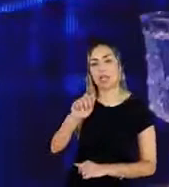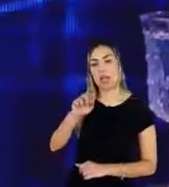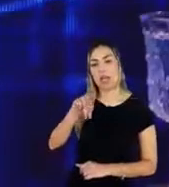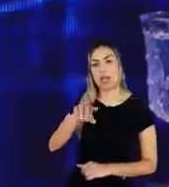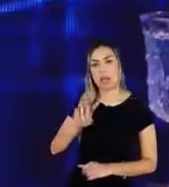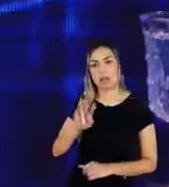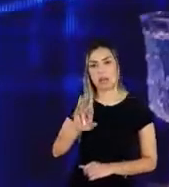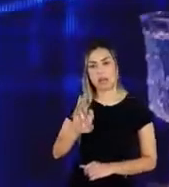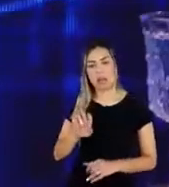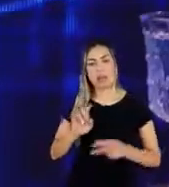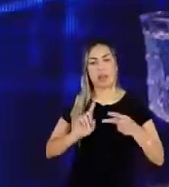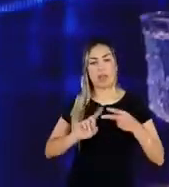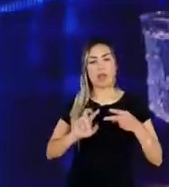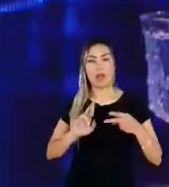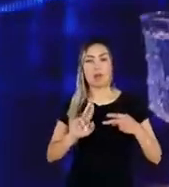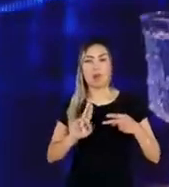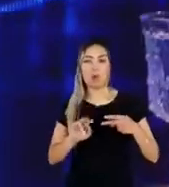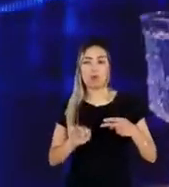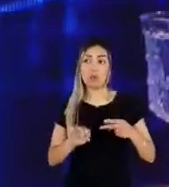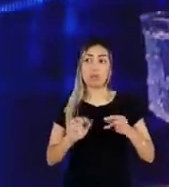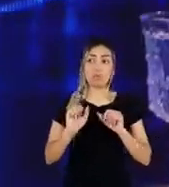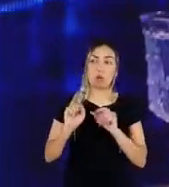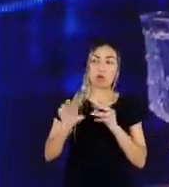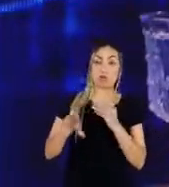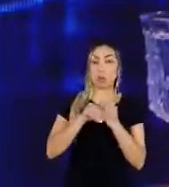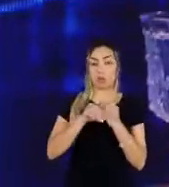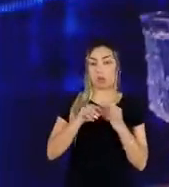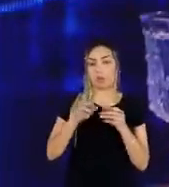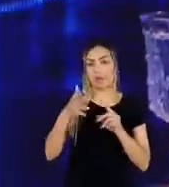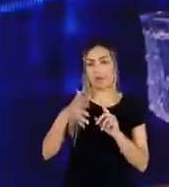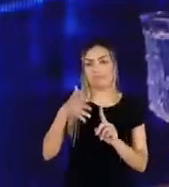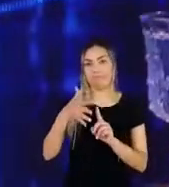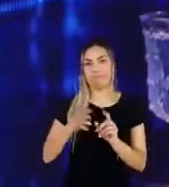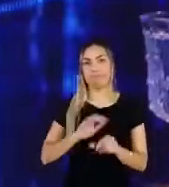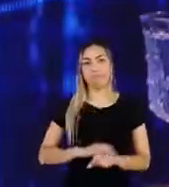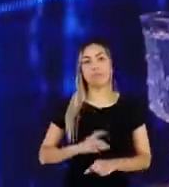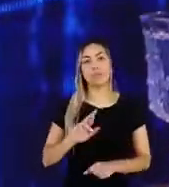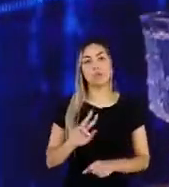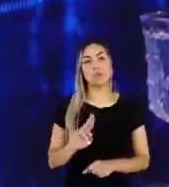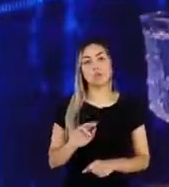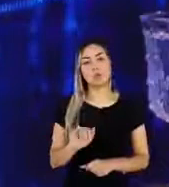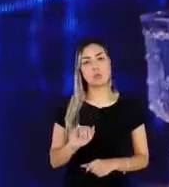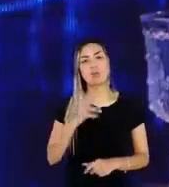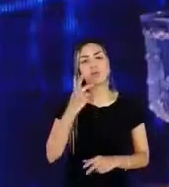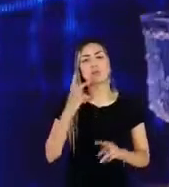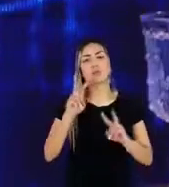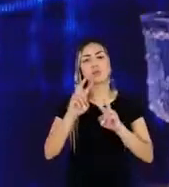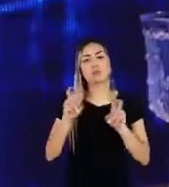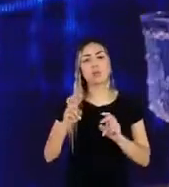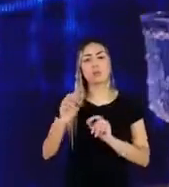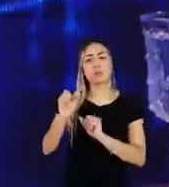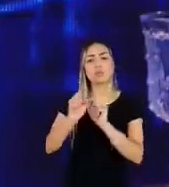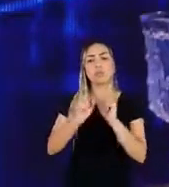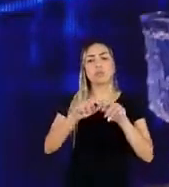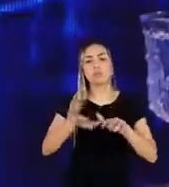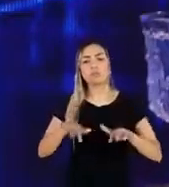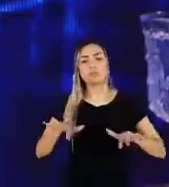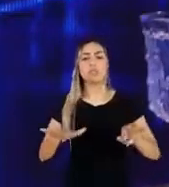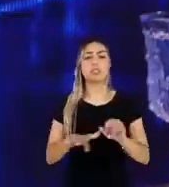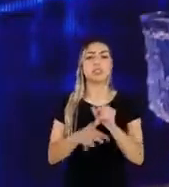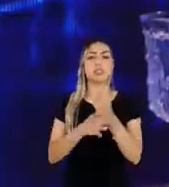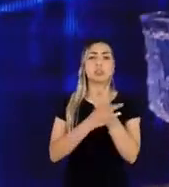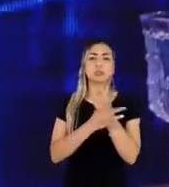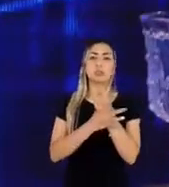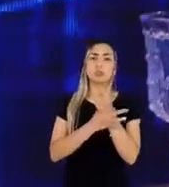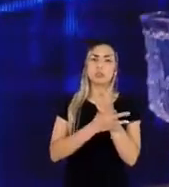que podem trazer boas contribuições aqui. O Rui comentou sobre segurança de mercado, com expectativa de